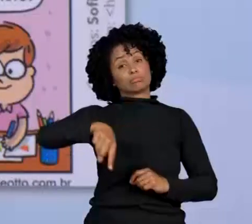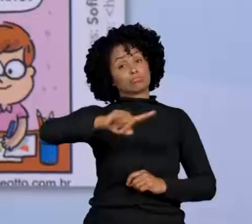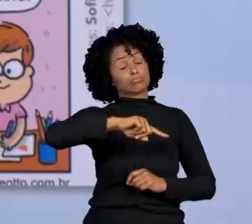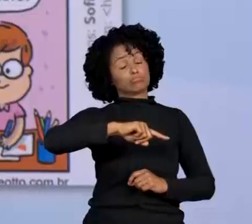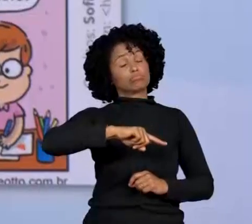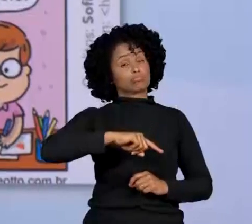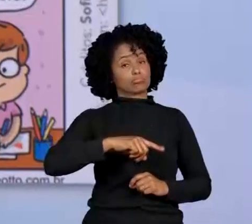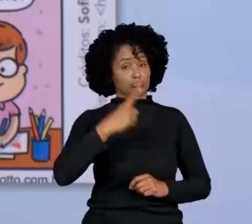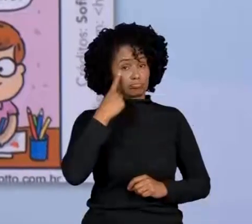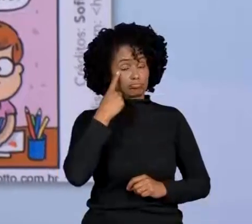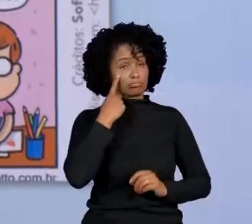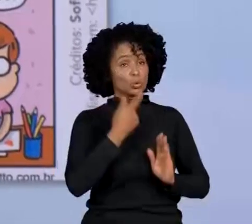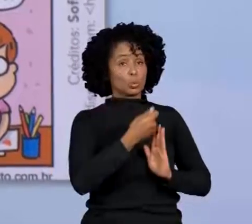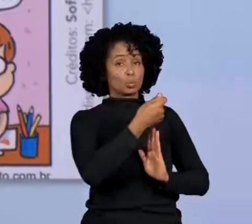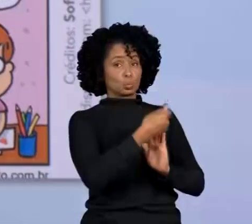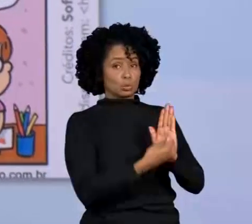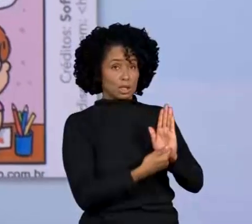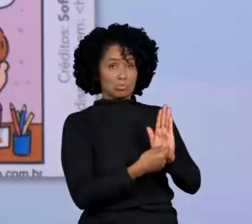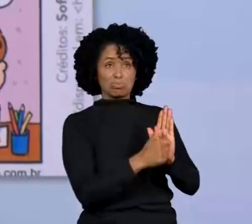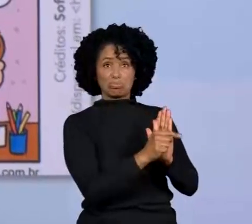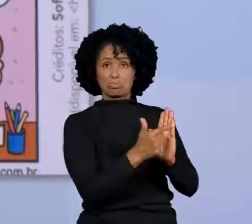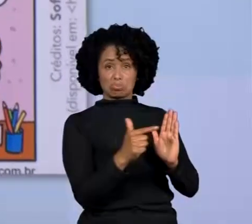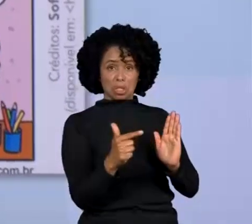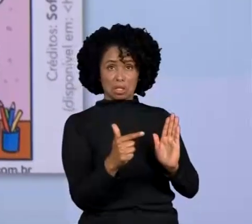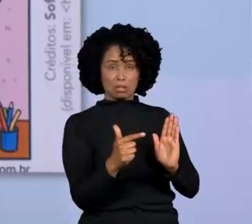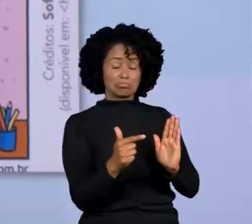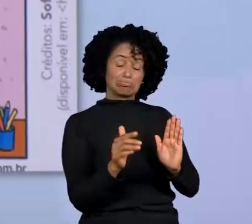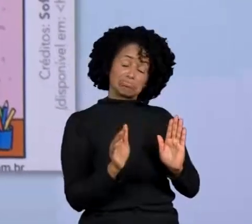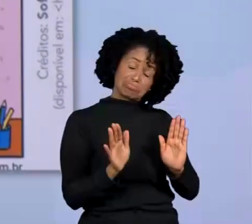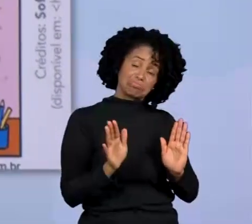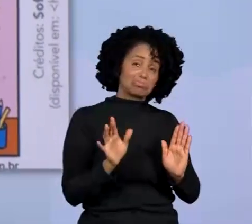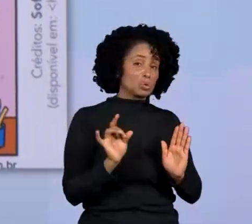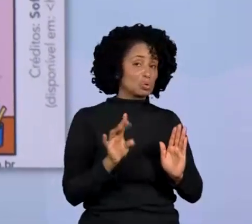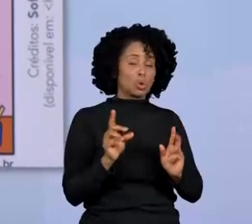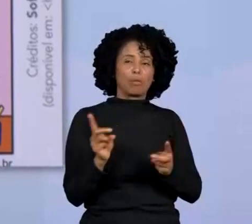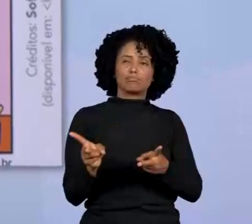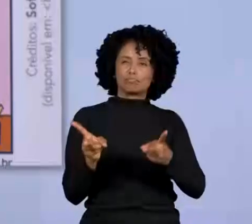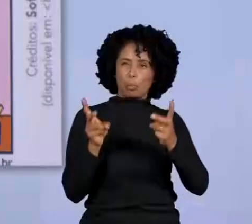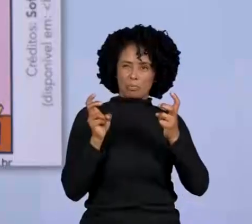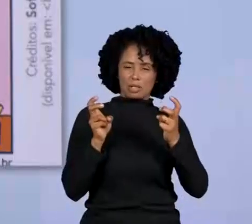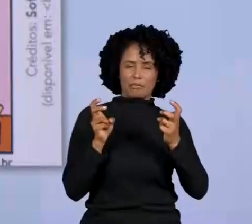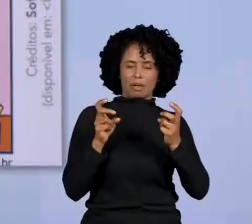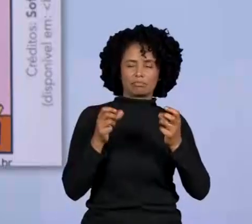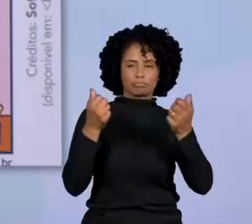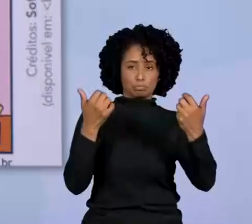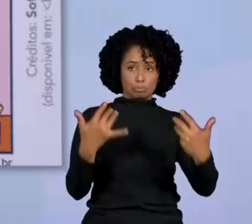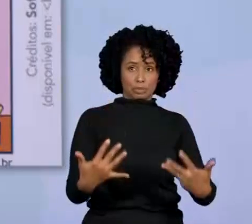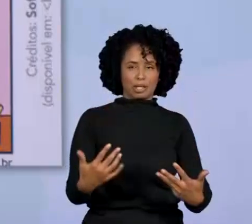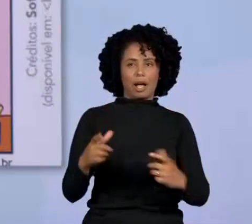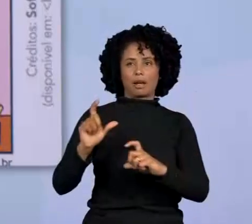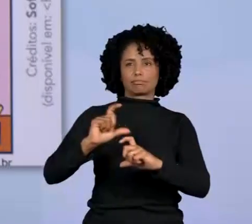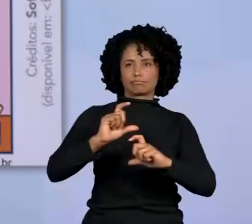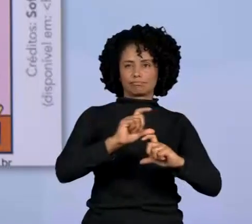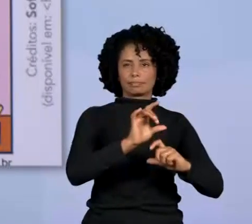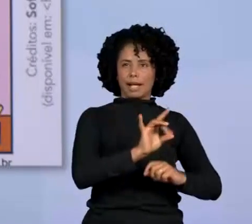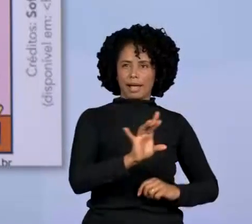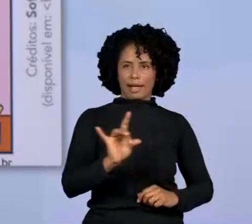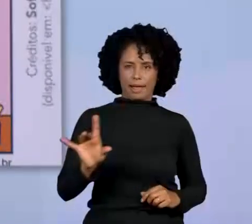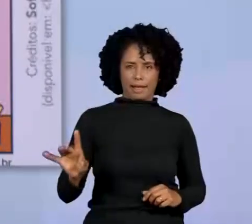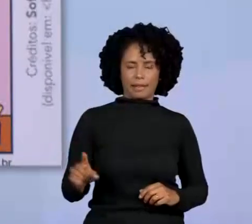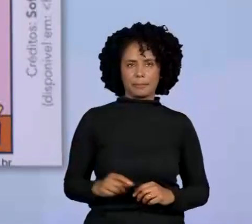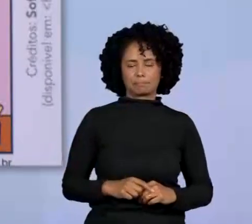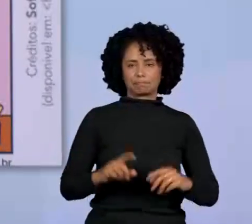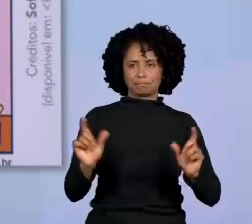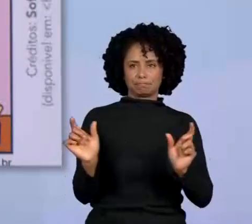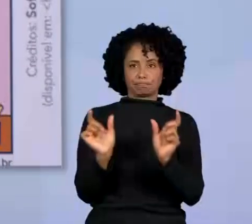não temos um texto, é observável. Eu vou descrever as cenas. Então vamos fazer o seguinte, ó, para a gente tentar